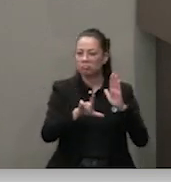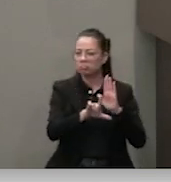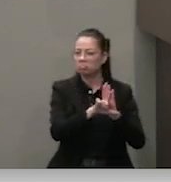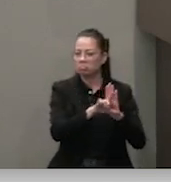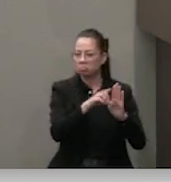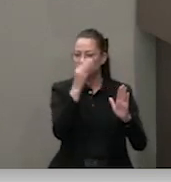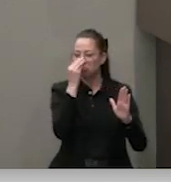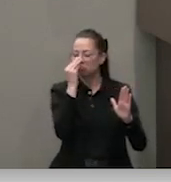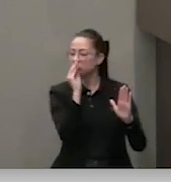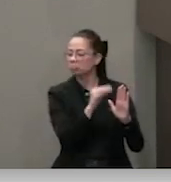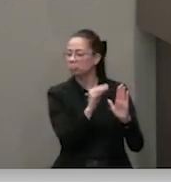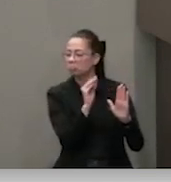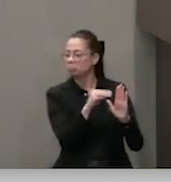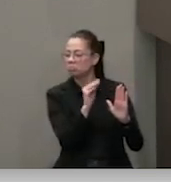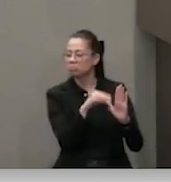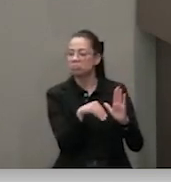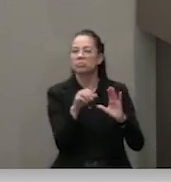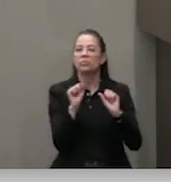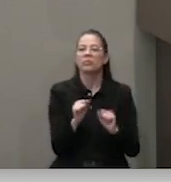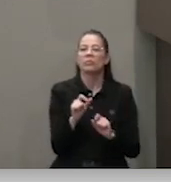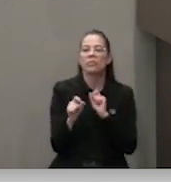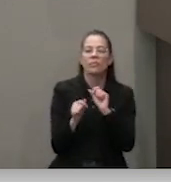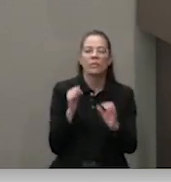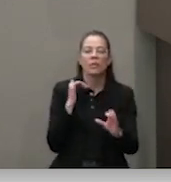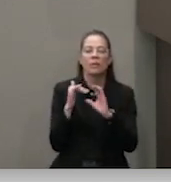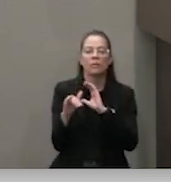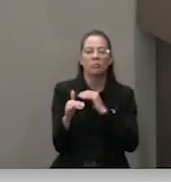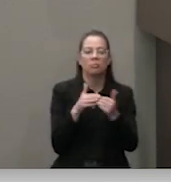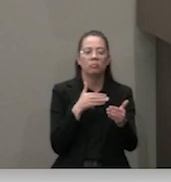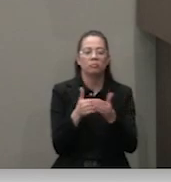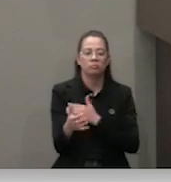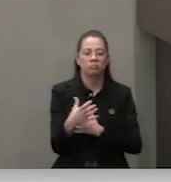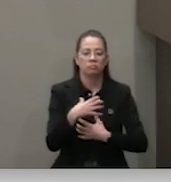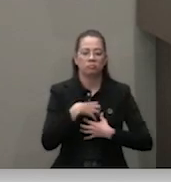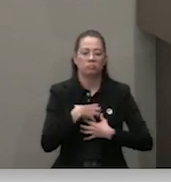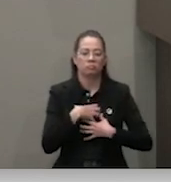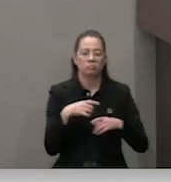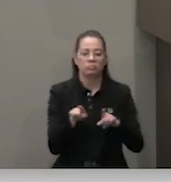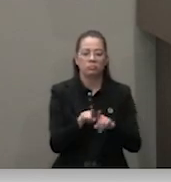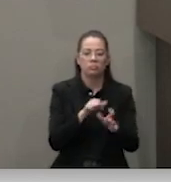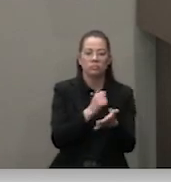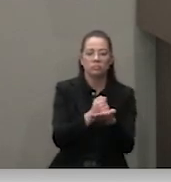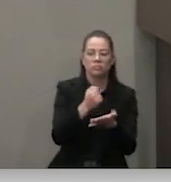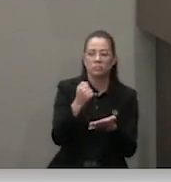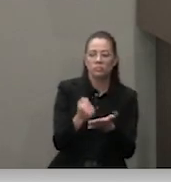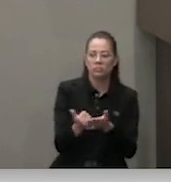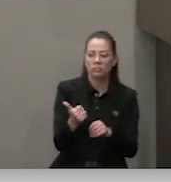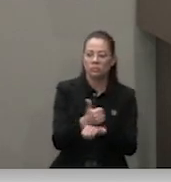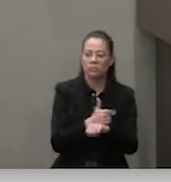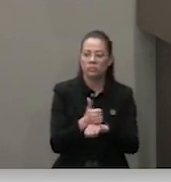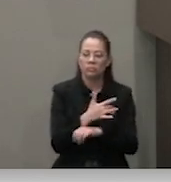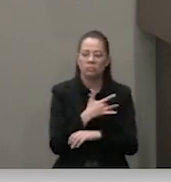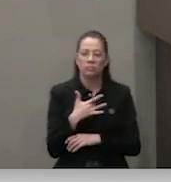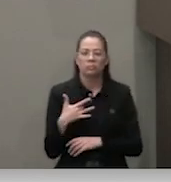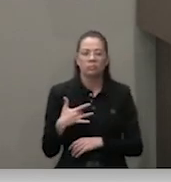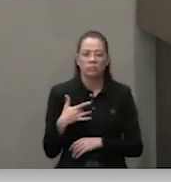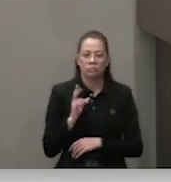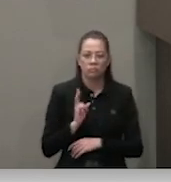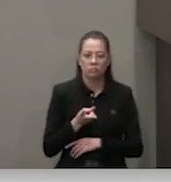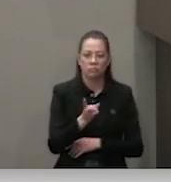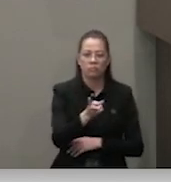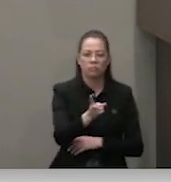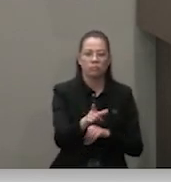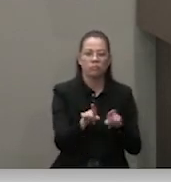precisam ser cumpridas pode ser encaminhado de qualquer jeito as contratações doos profissionais da saúde podem